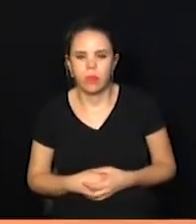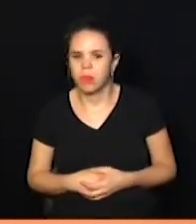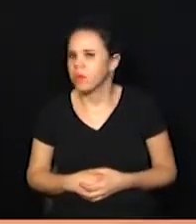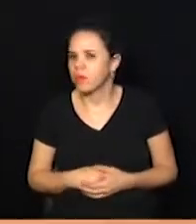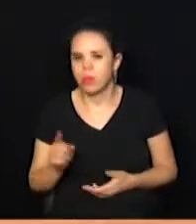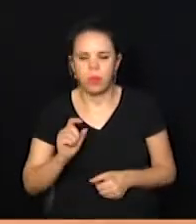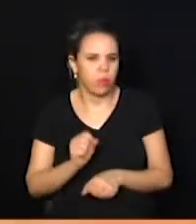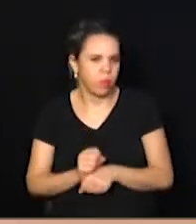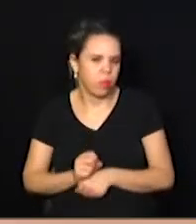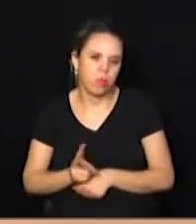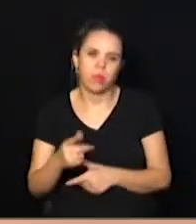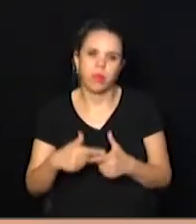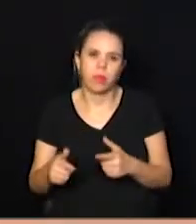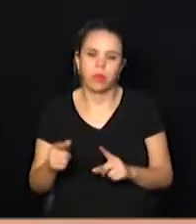aí.